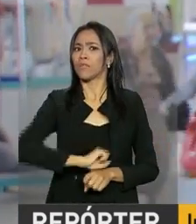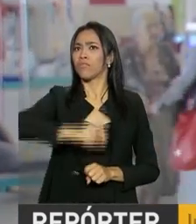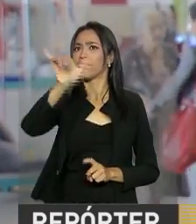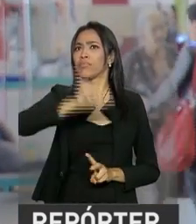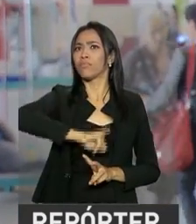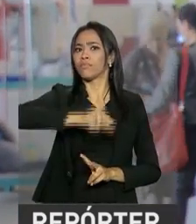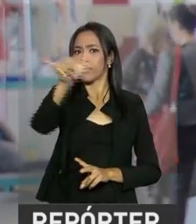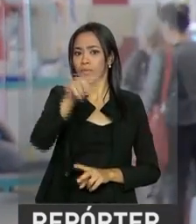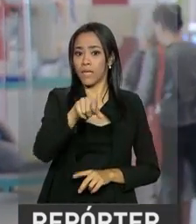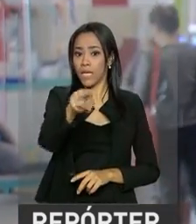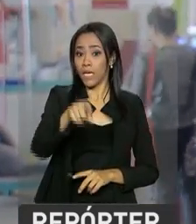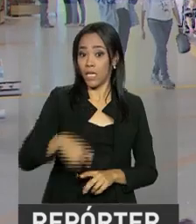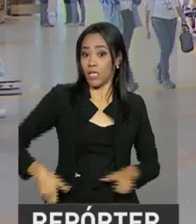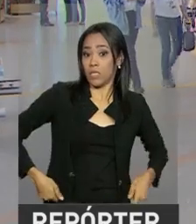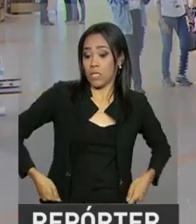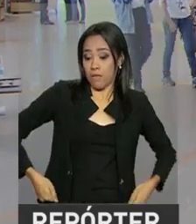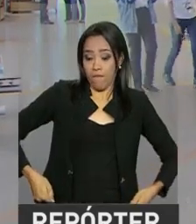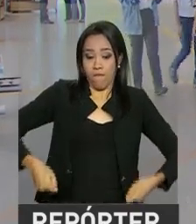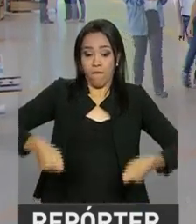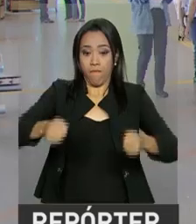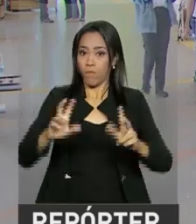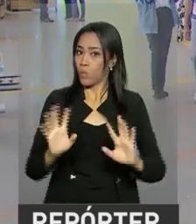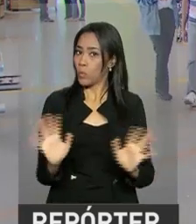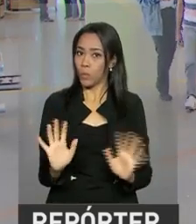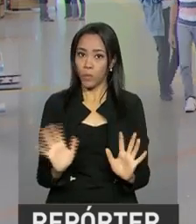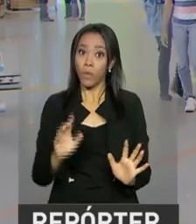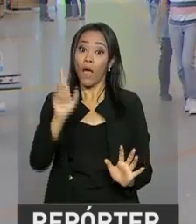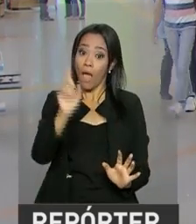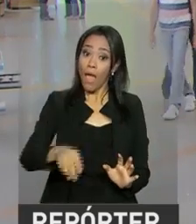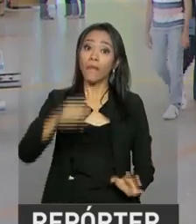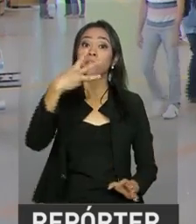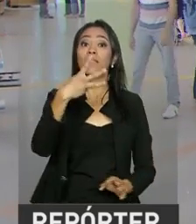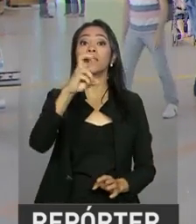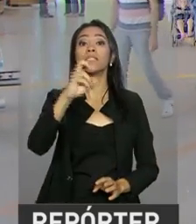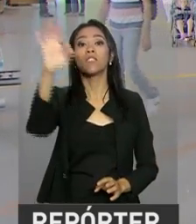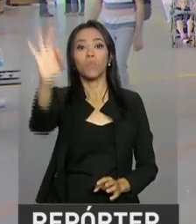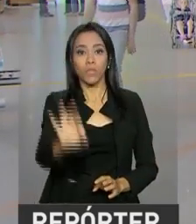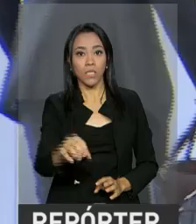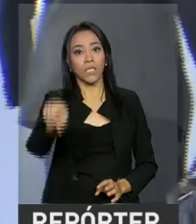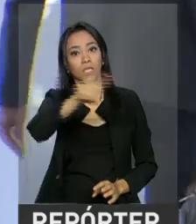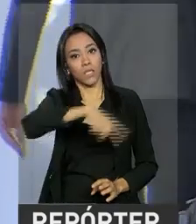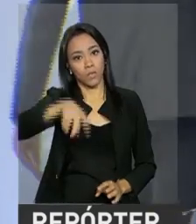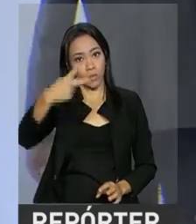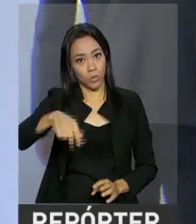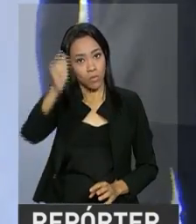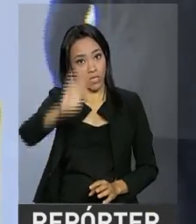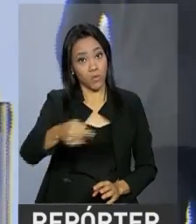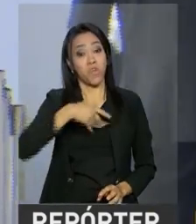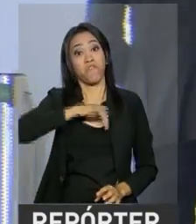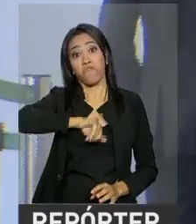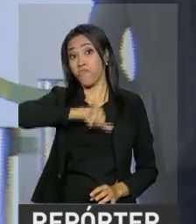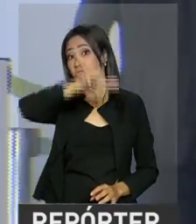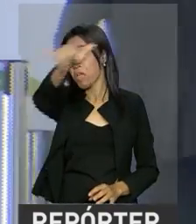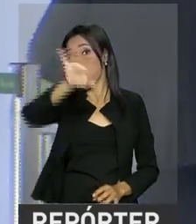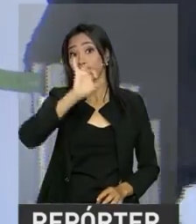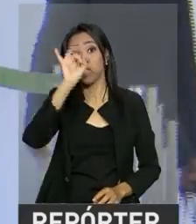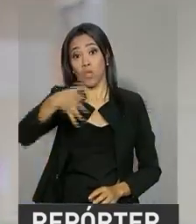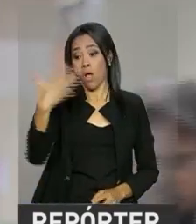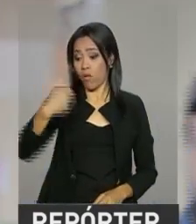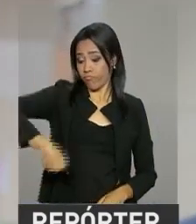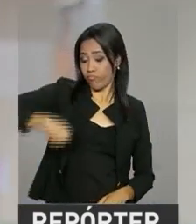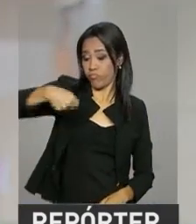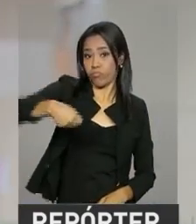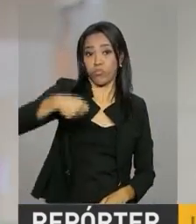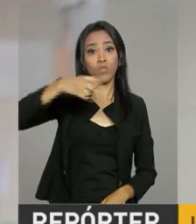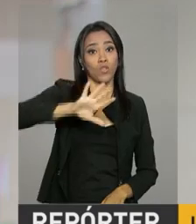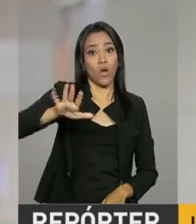voos ele não despacha bagagem ele faz parte dos 35% dos iros brasileiros que viajam de avião só com a bagagem de mão